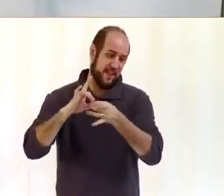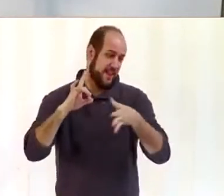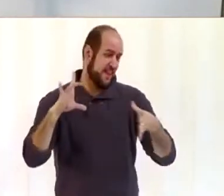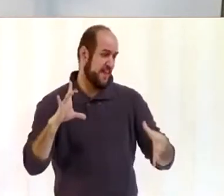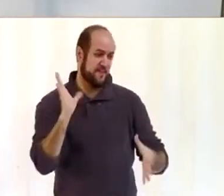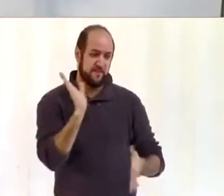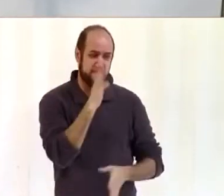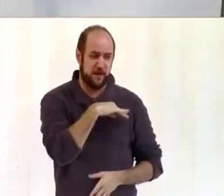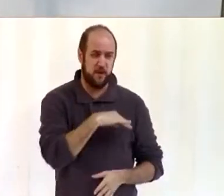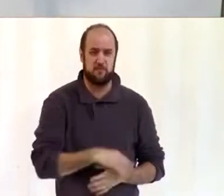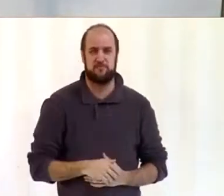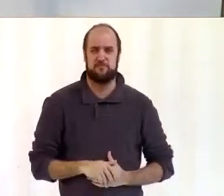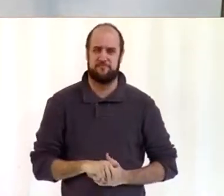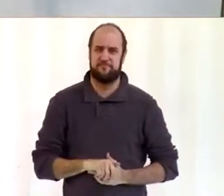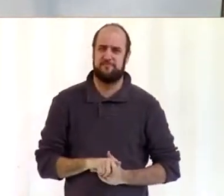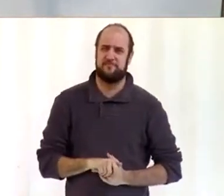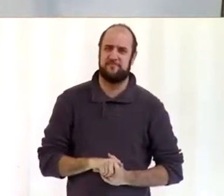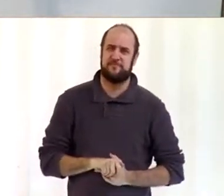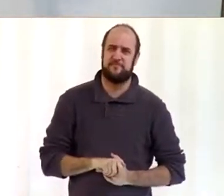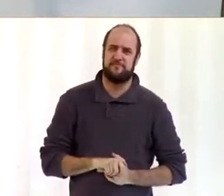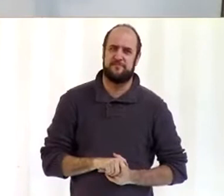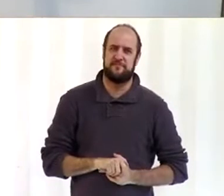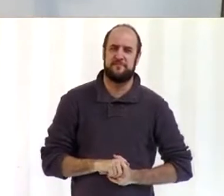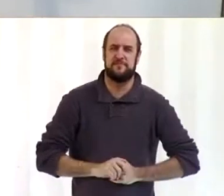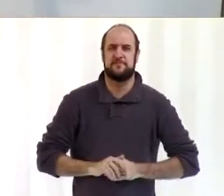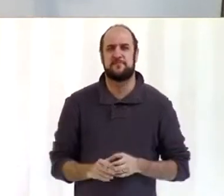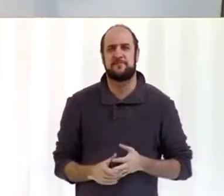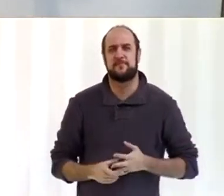os meus temores.